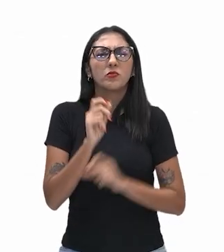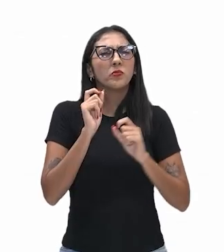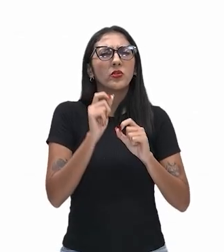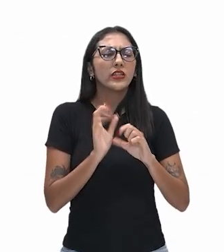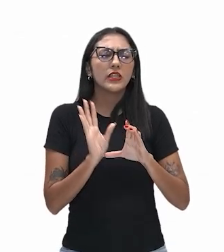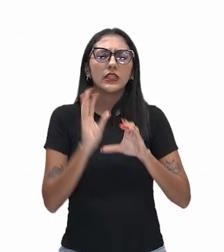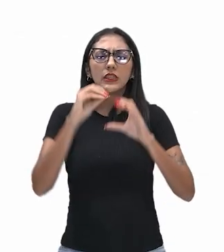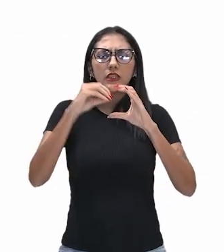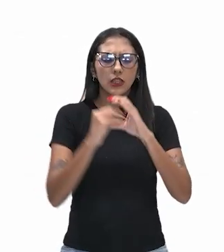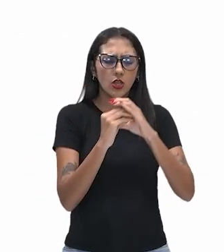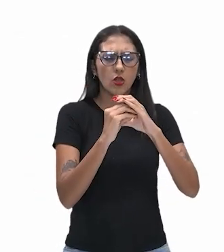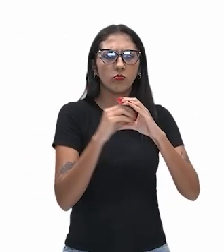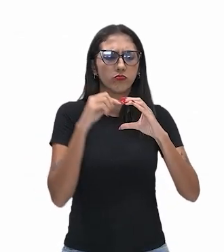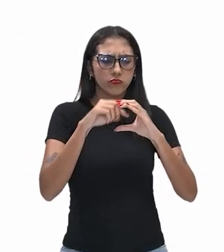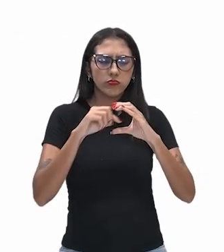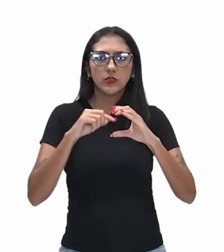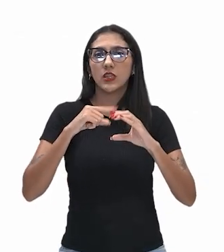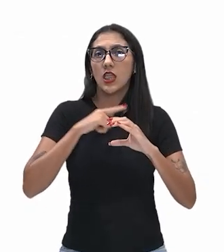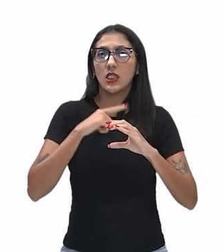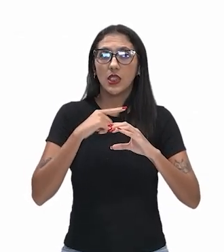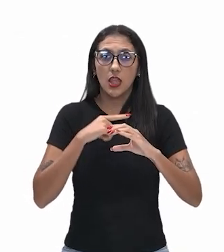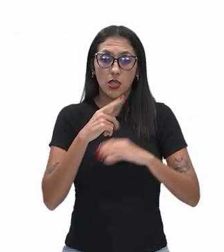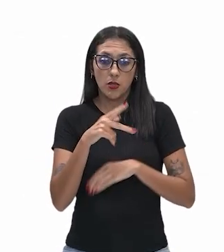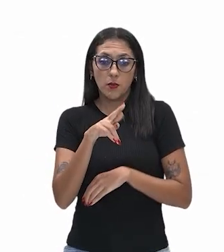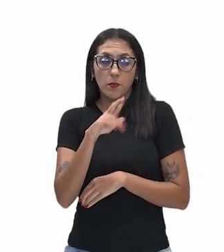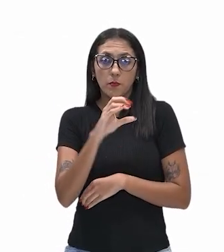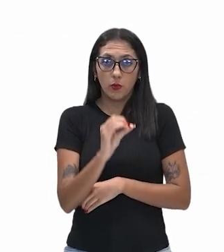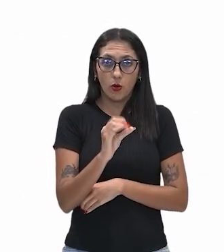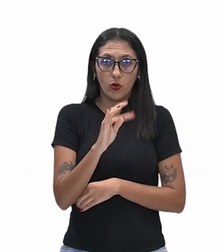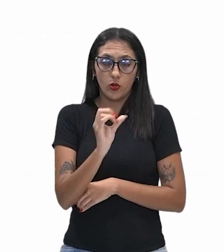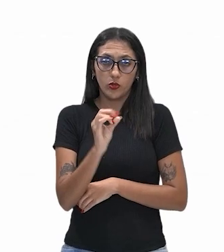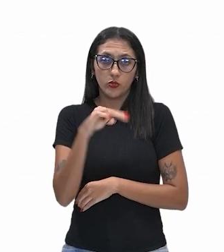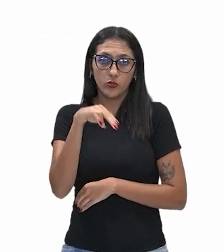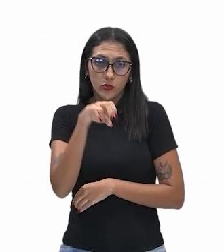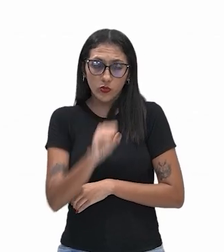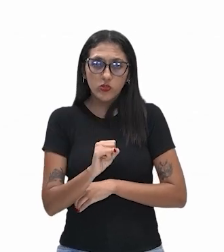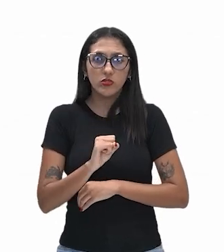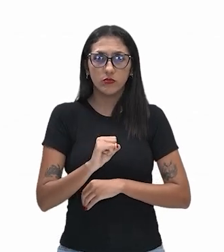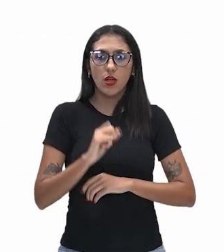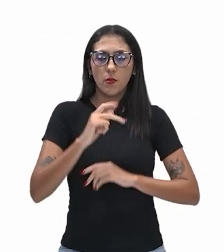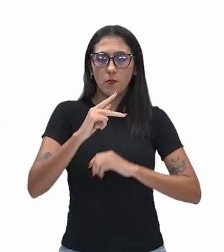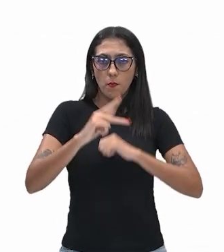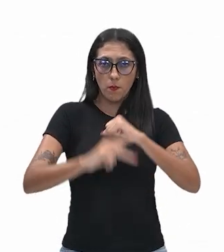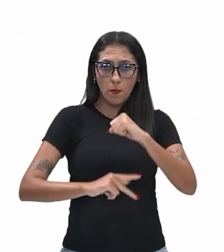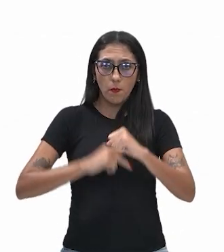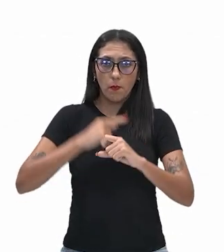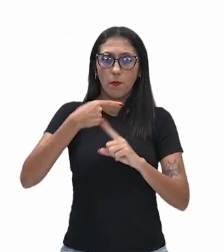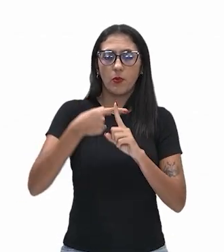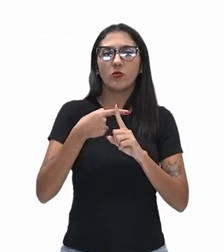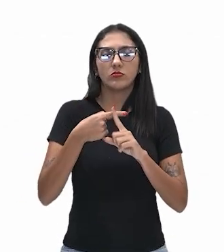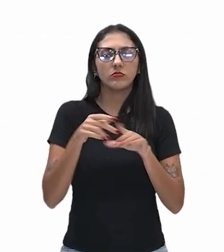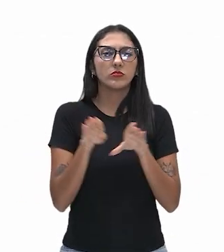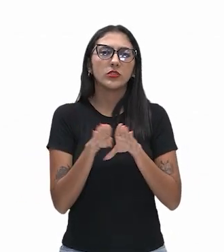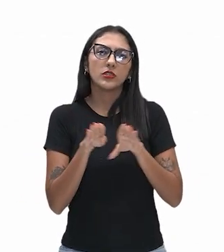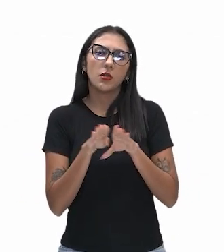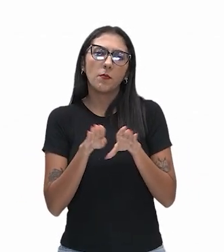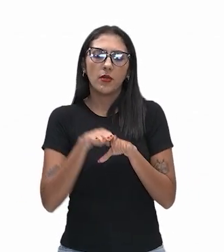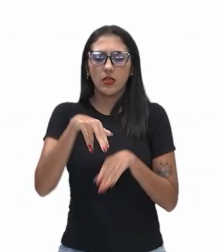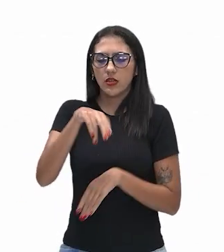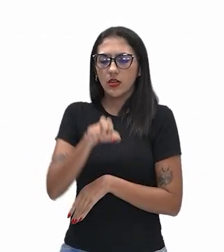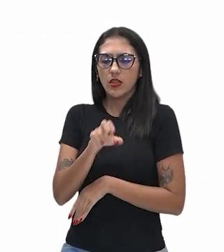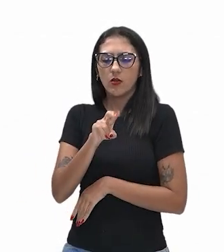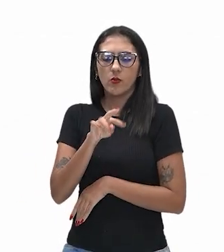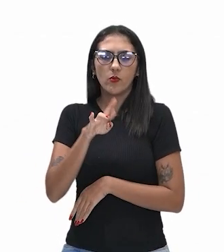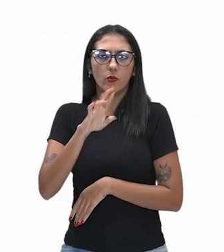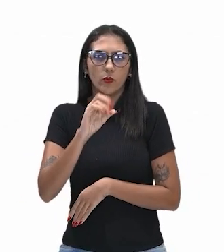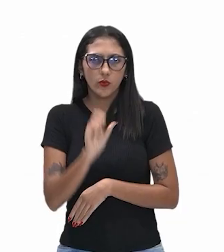Geralmente, são prótons e são nêutrons, tá bom? E a física nuclear também vai estudar a